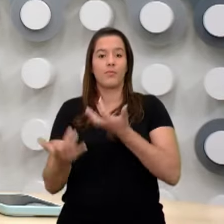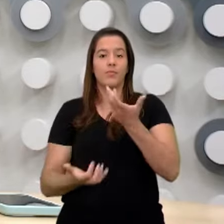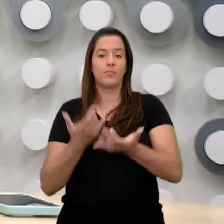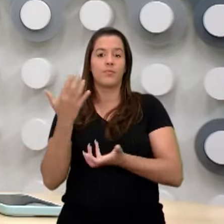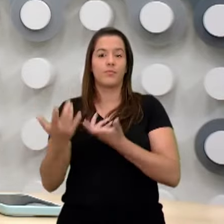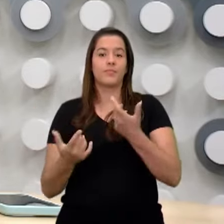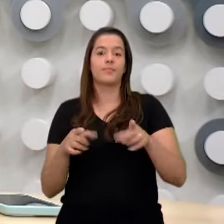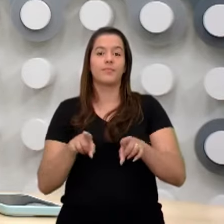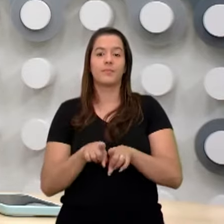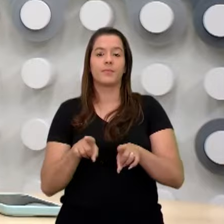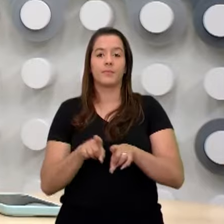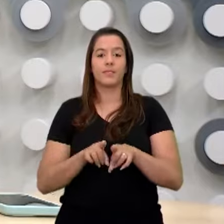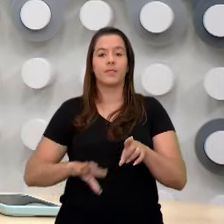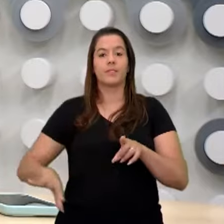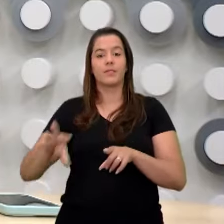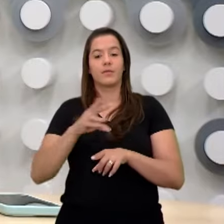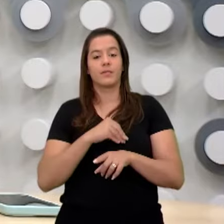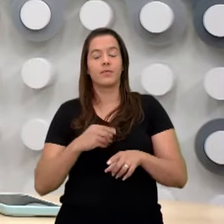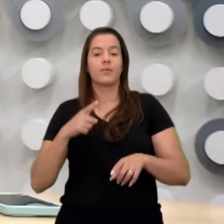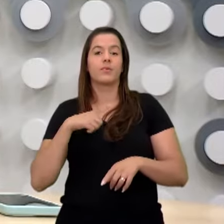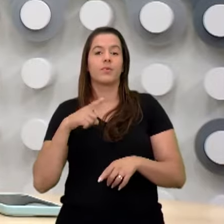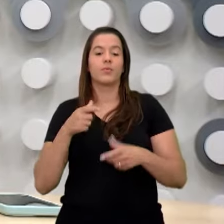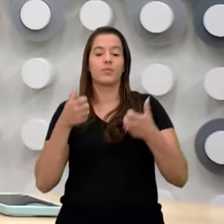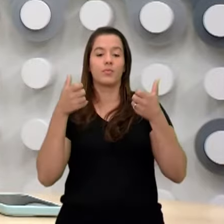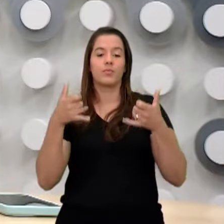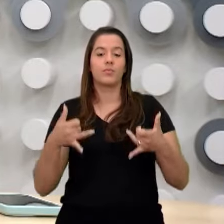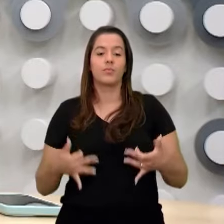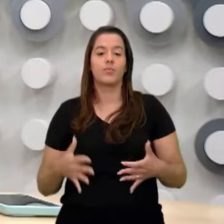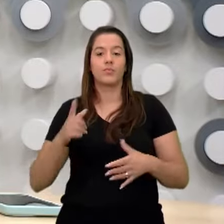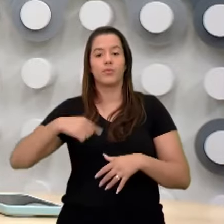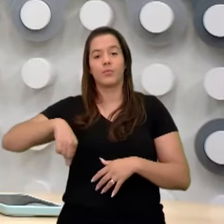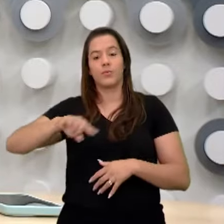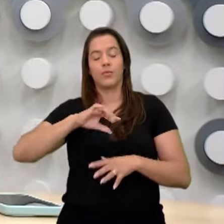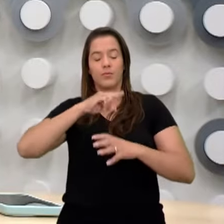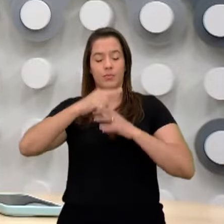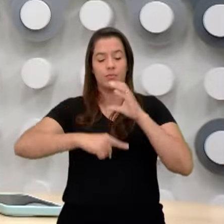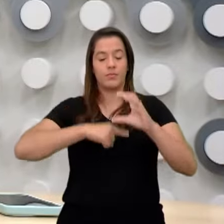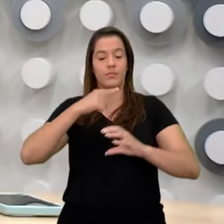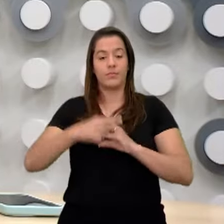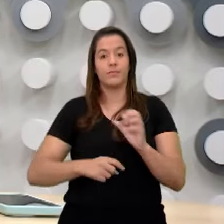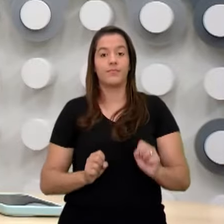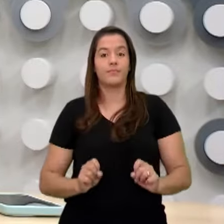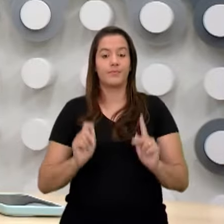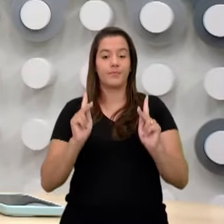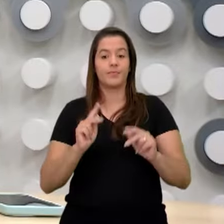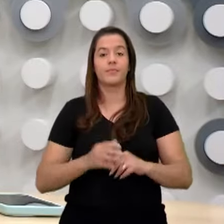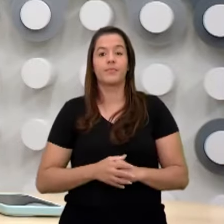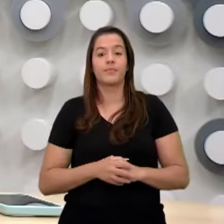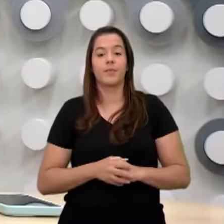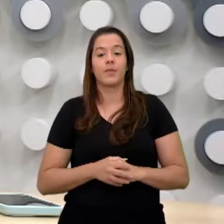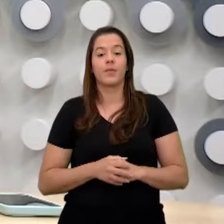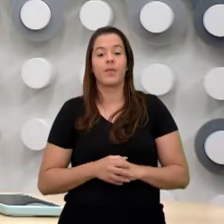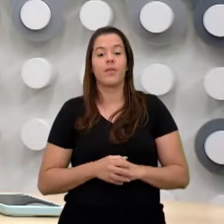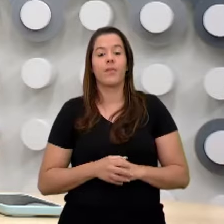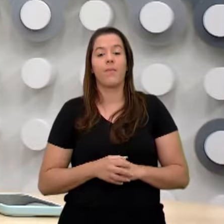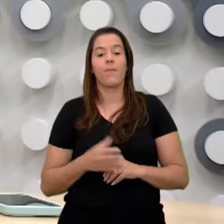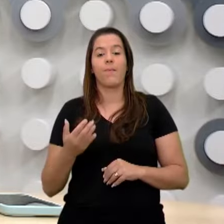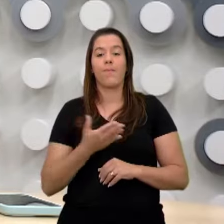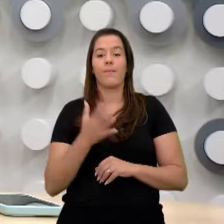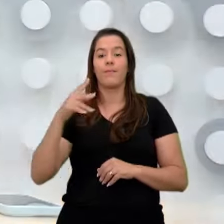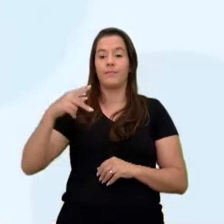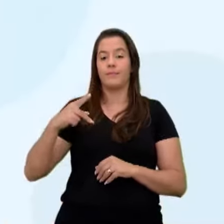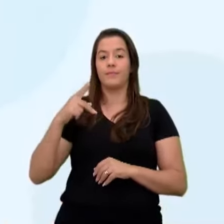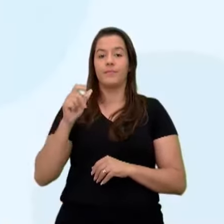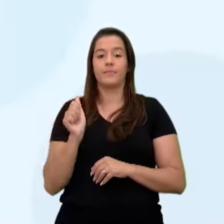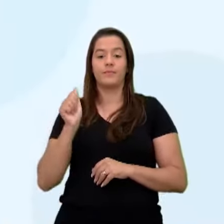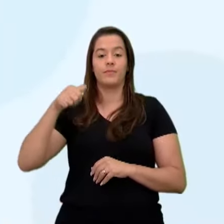o maior contingente aí de tectonismo e vulcanismo do nosso planeta, certo? Vamos lá ver o que é a Pangeia, que tanto se